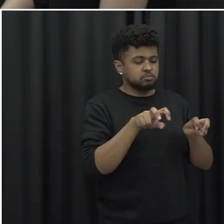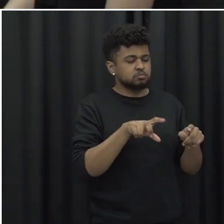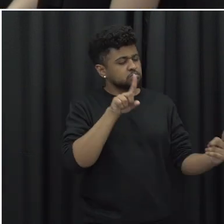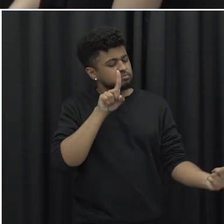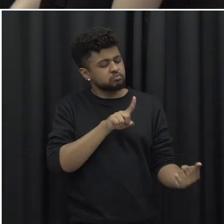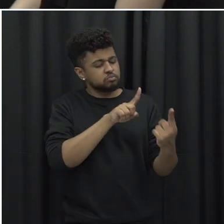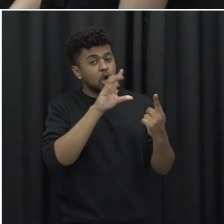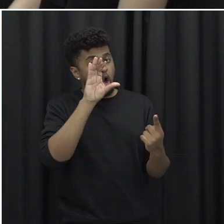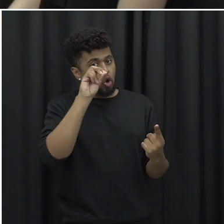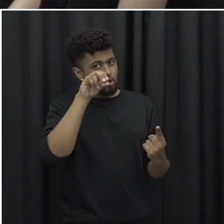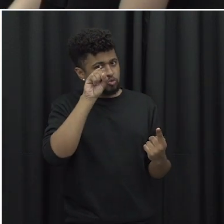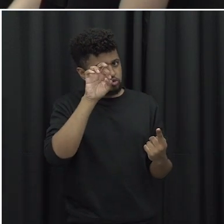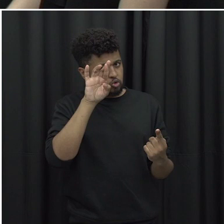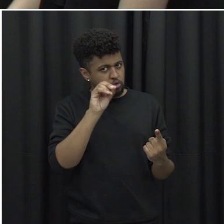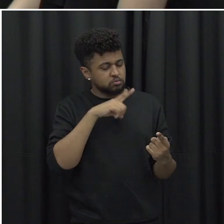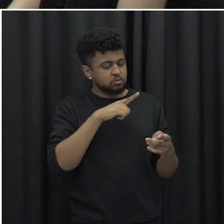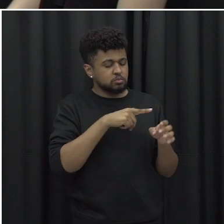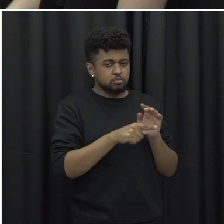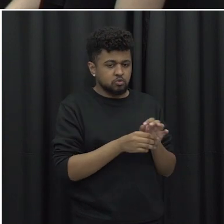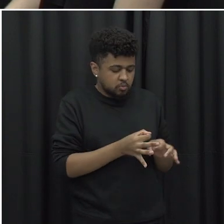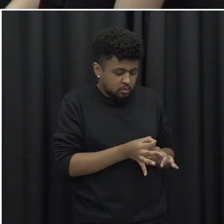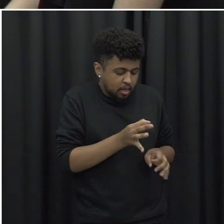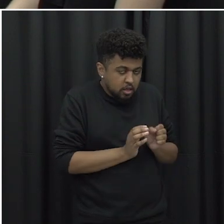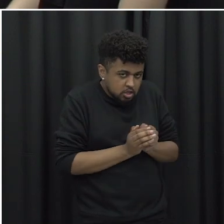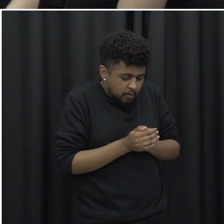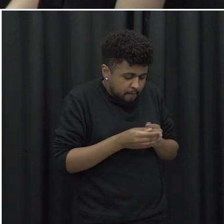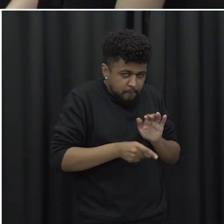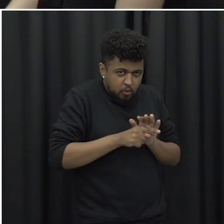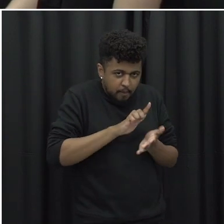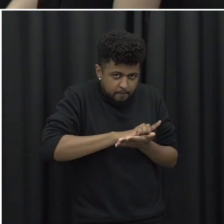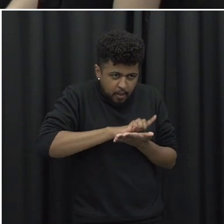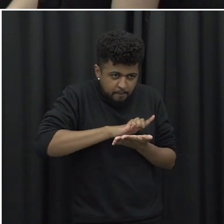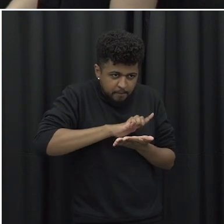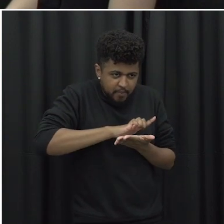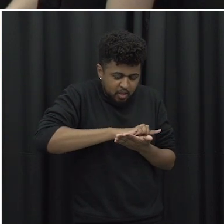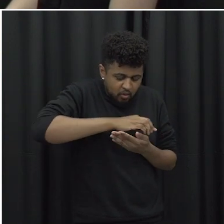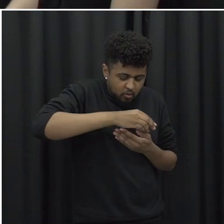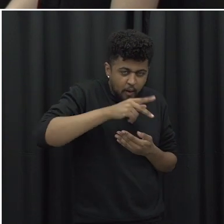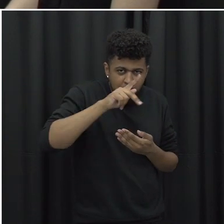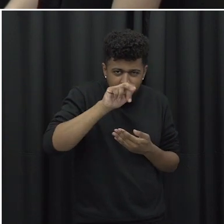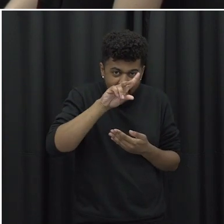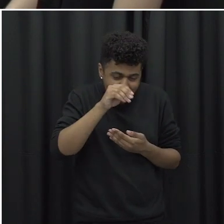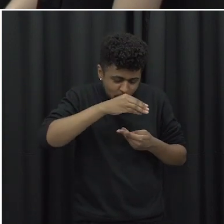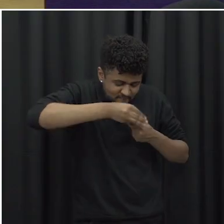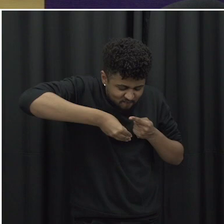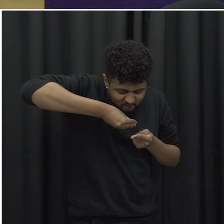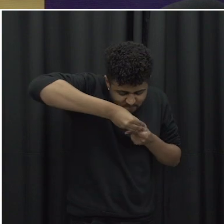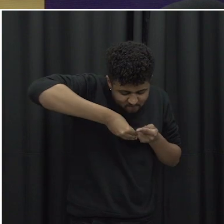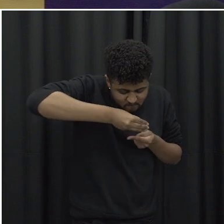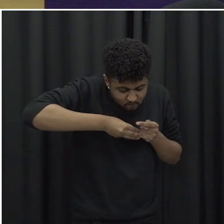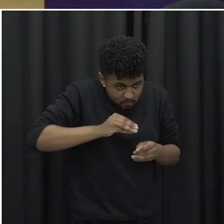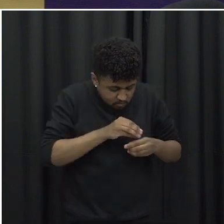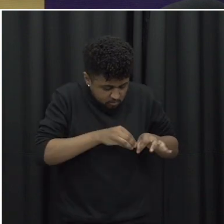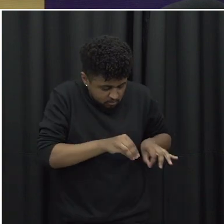papel pardo e assim dentro da bolsa, no canto da bolsa, por medo de ter alguma câmera